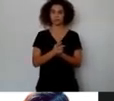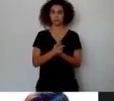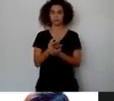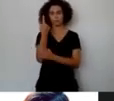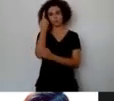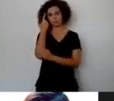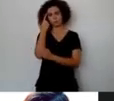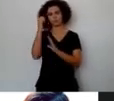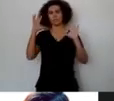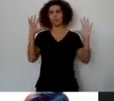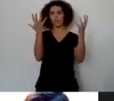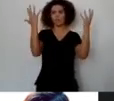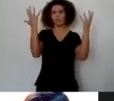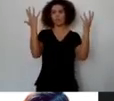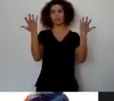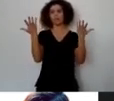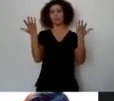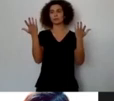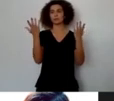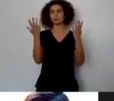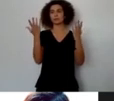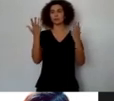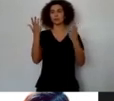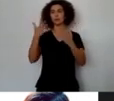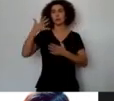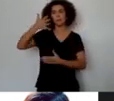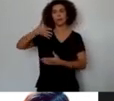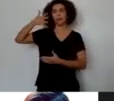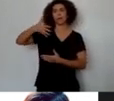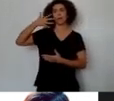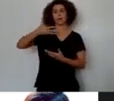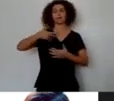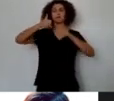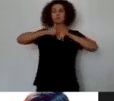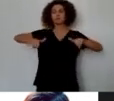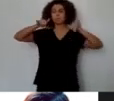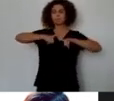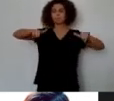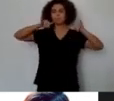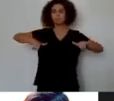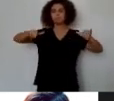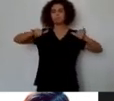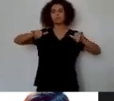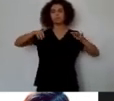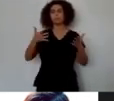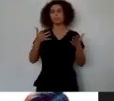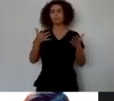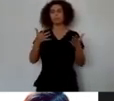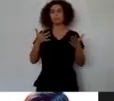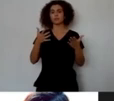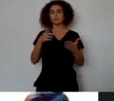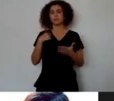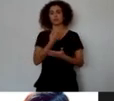pensa em alguns eventos, algumas rodas, algumas palestras, divulga em tudo quanto é lugar, a gente vê